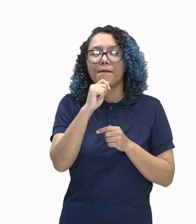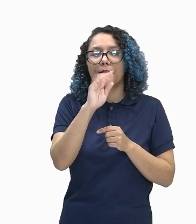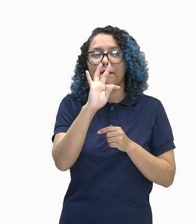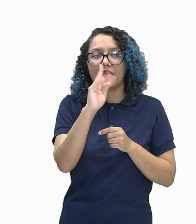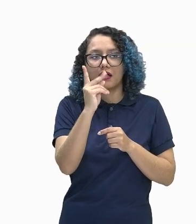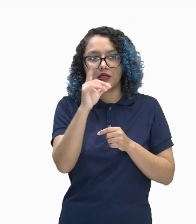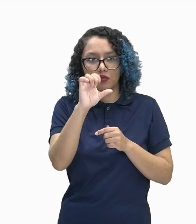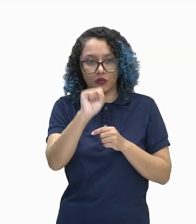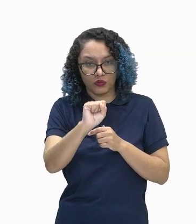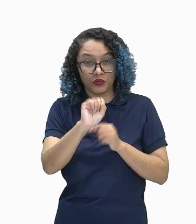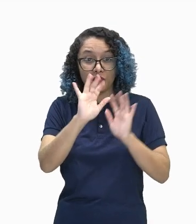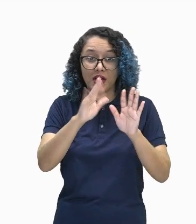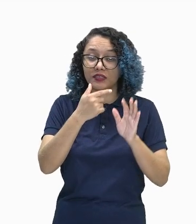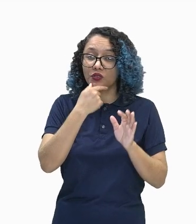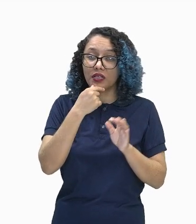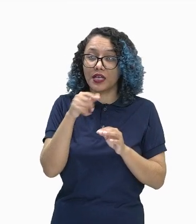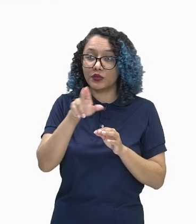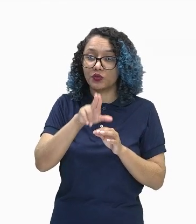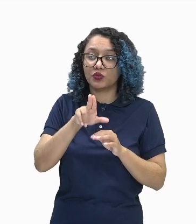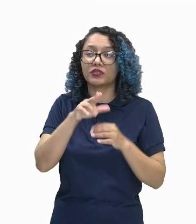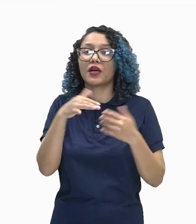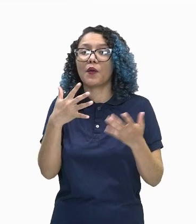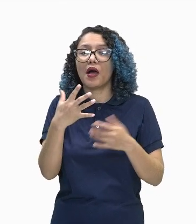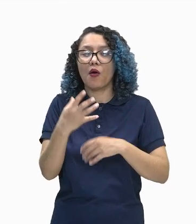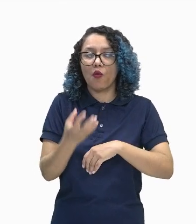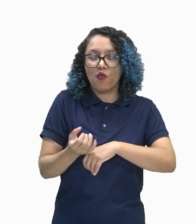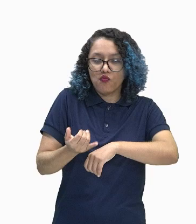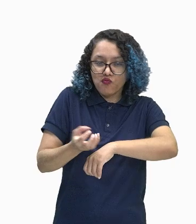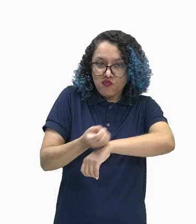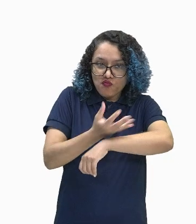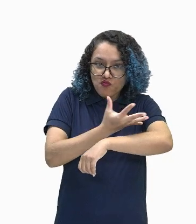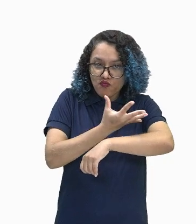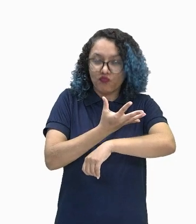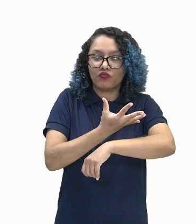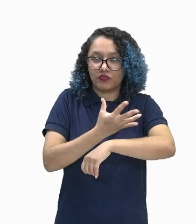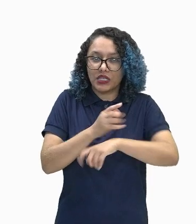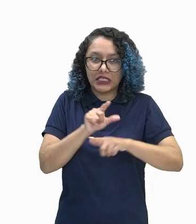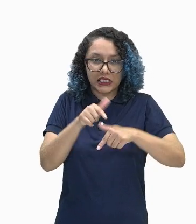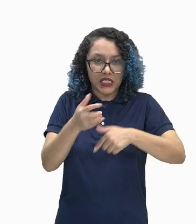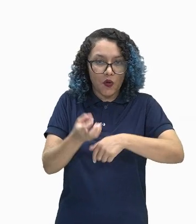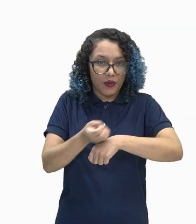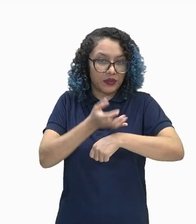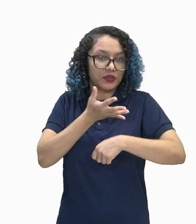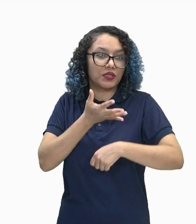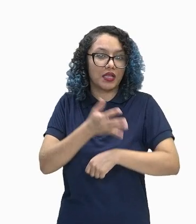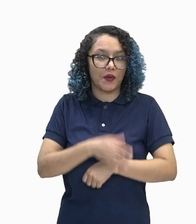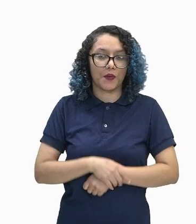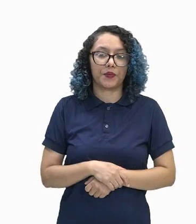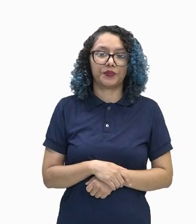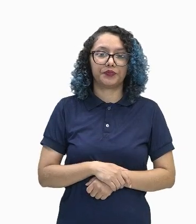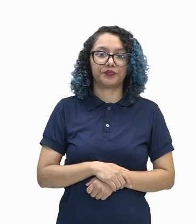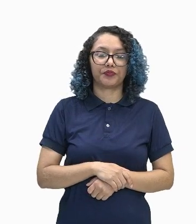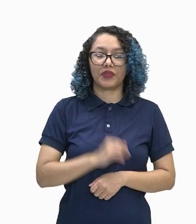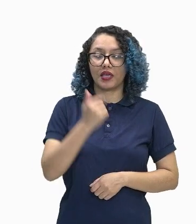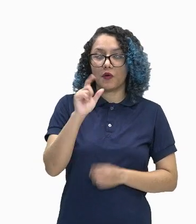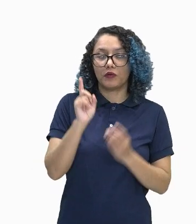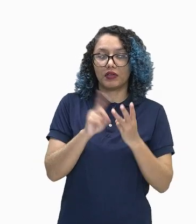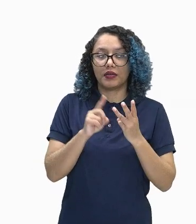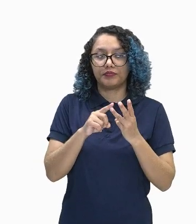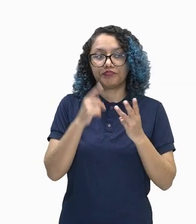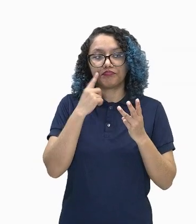ok? Mas existe uma terceira técnica, né? Uma third technique, que é o ethos, né?